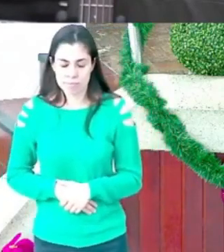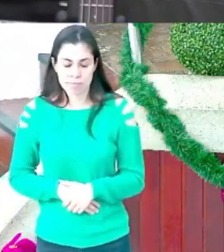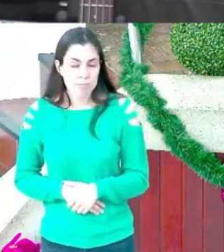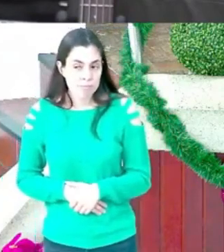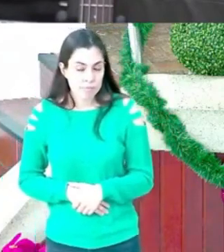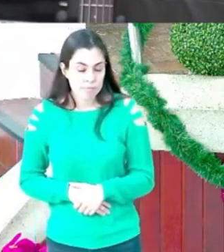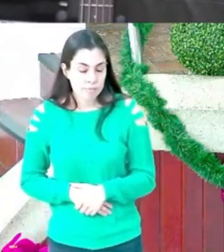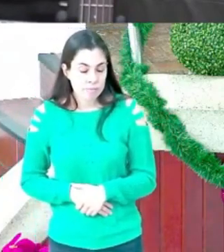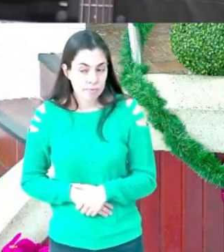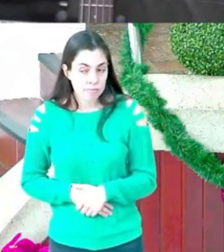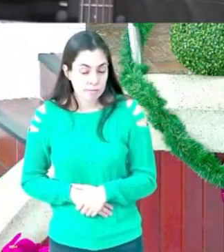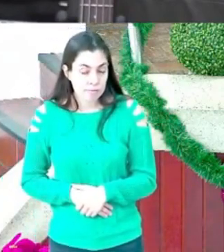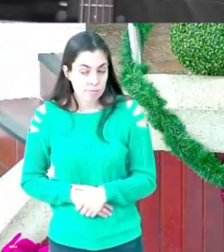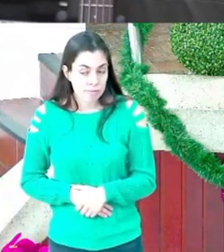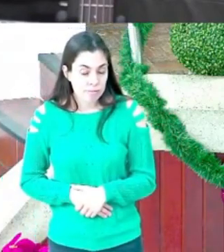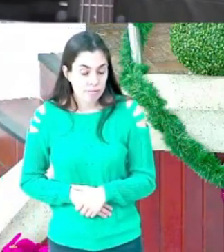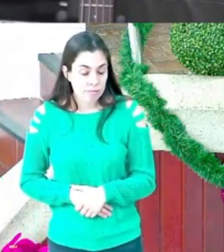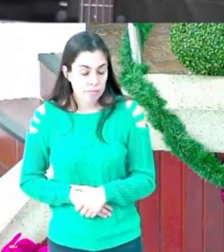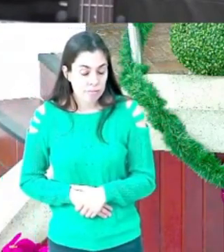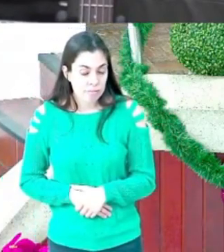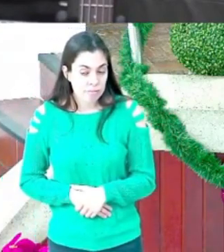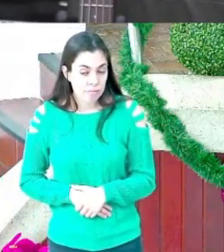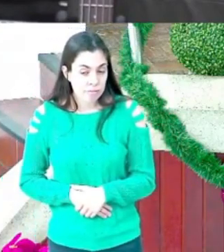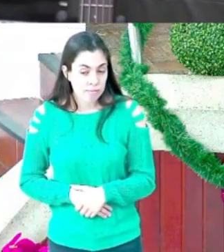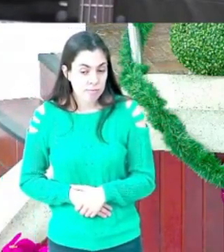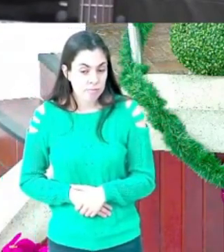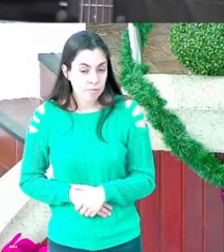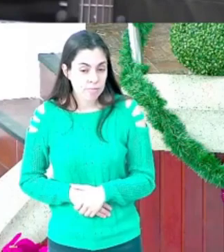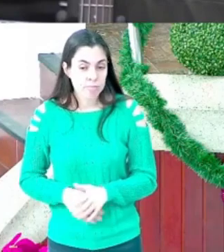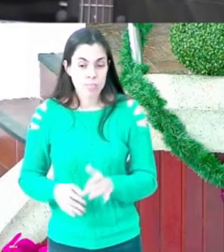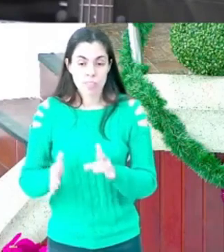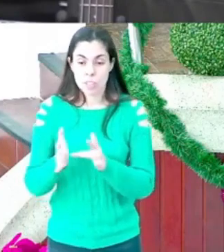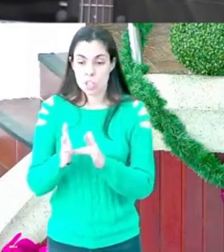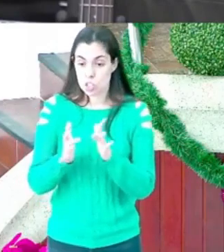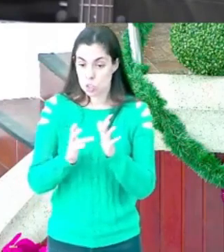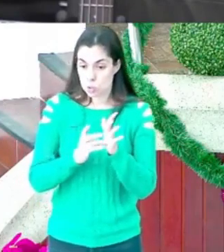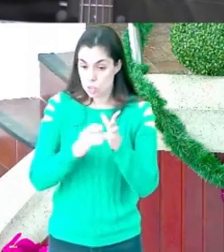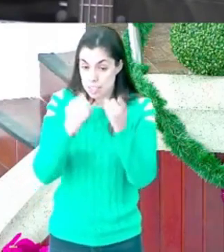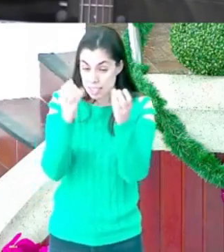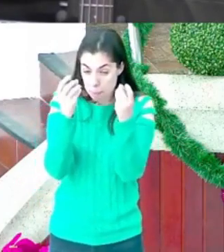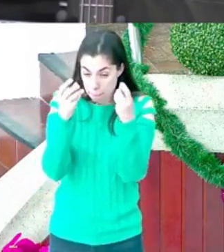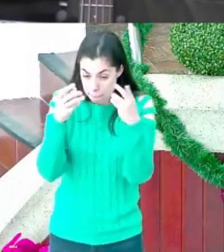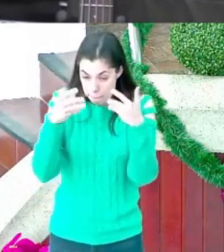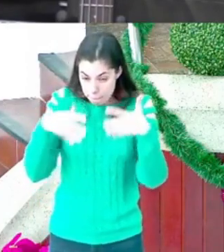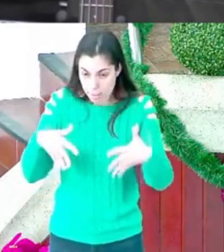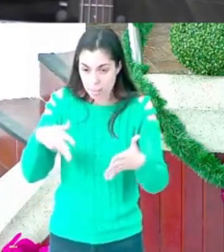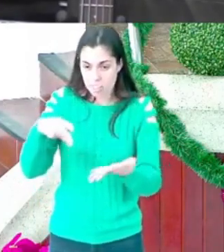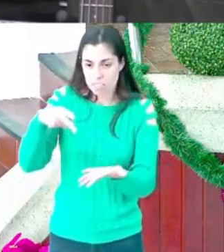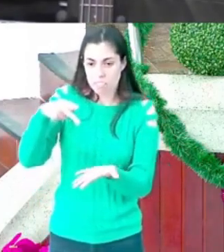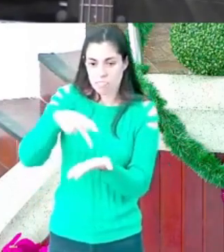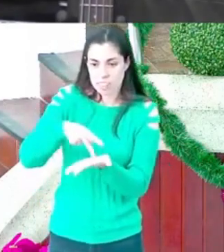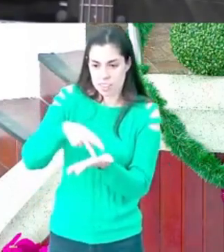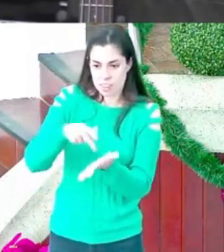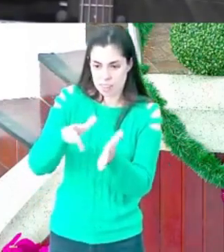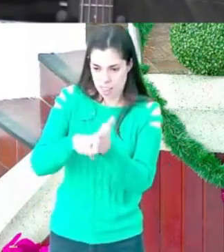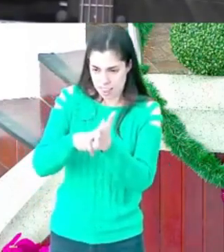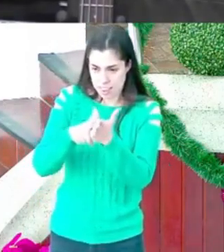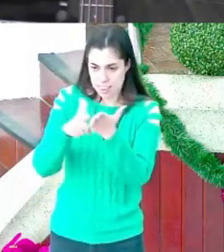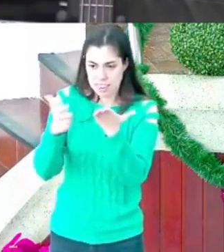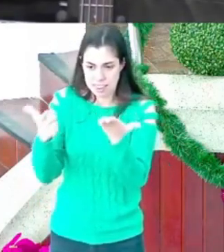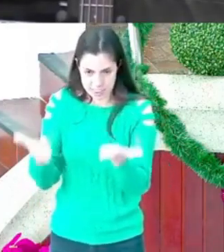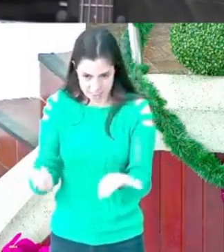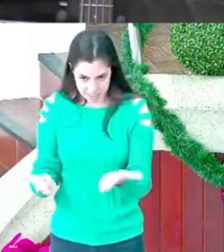trazendo a interpretação da lei de Deus, ou a verdadeira interpretação da lei de Deus,